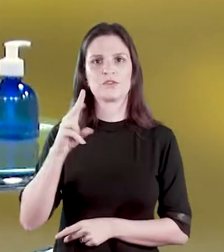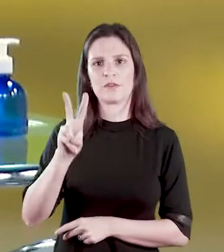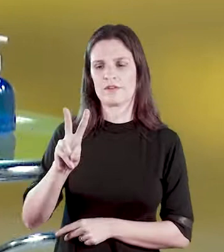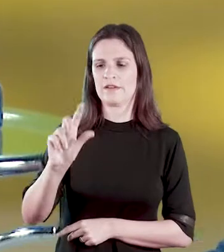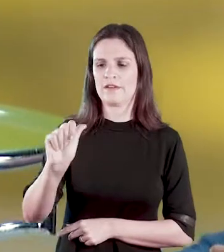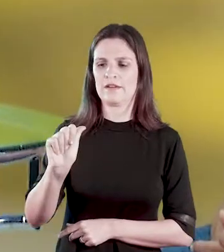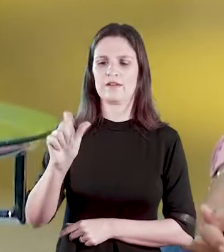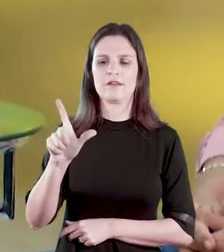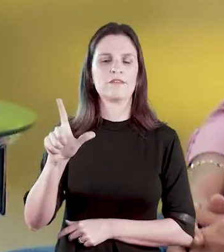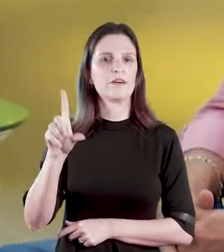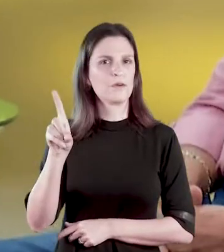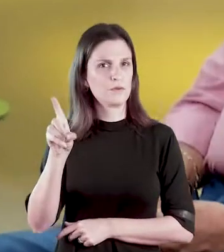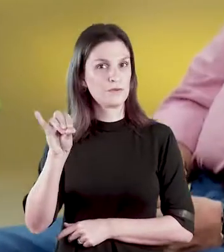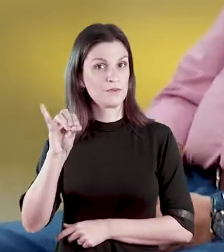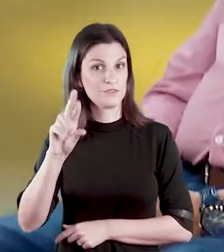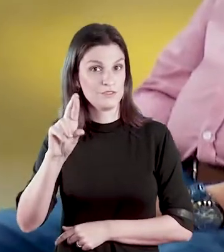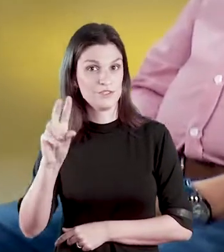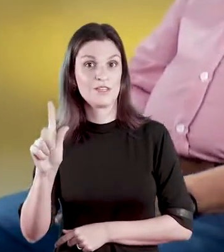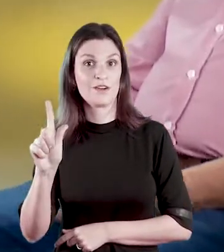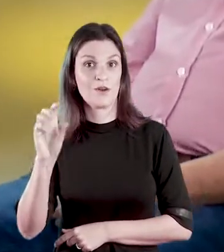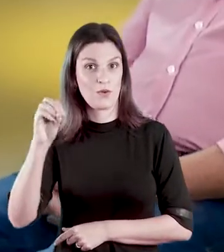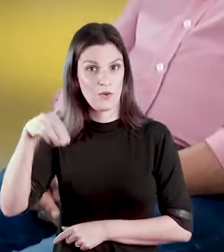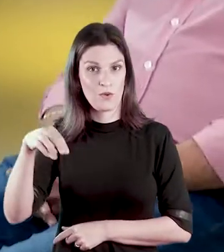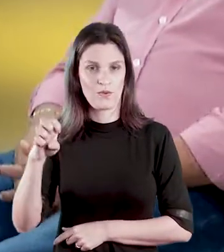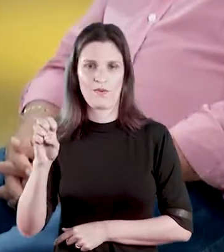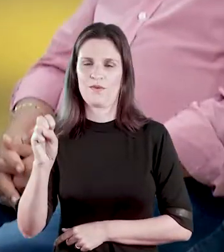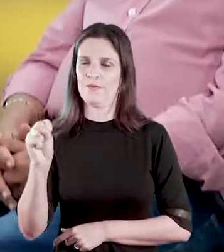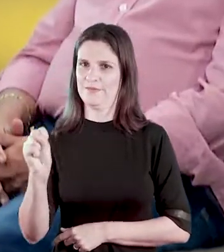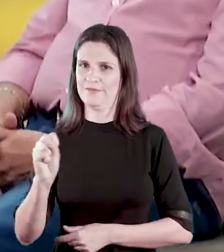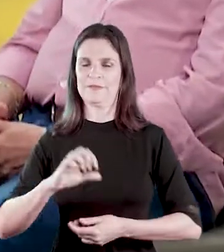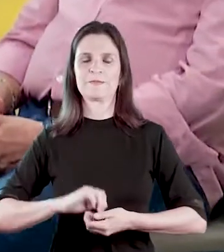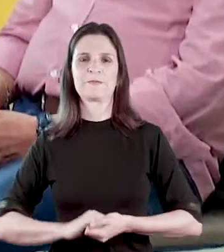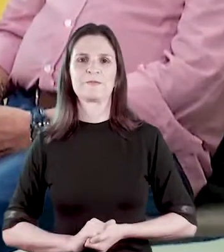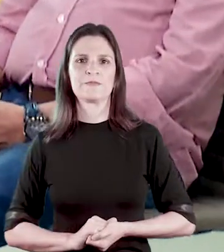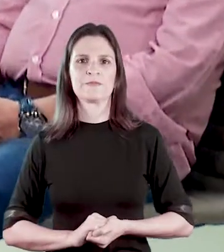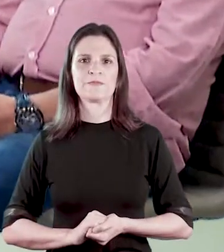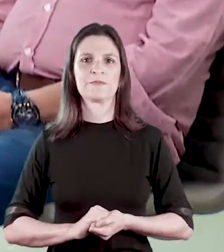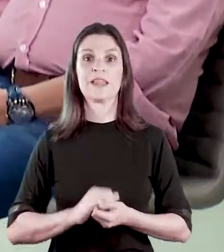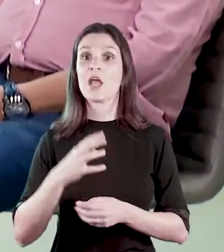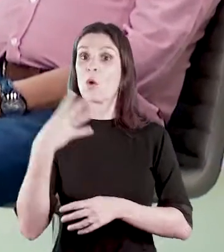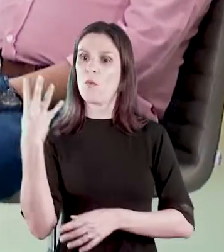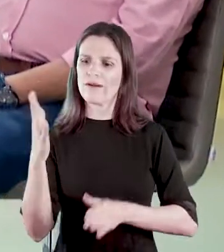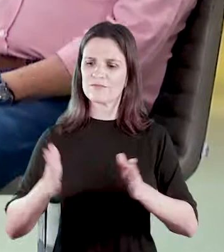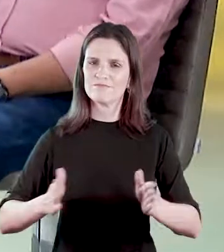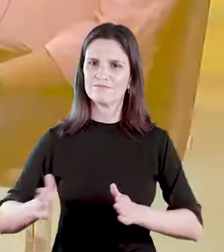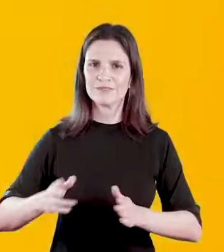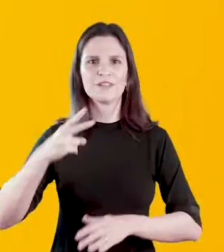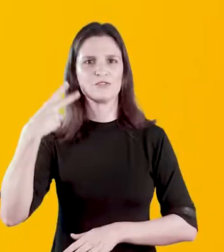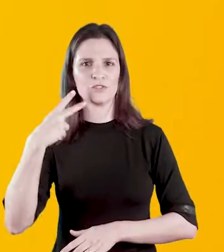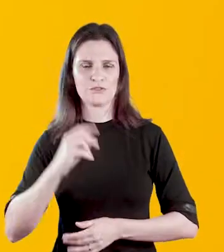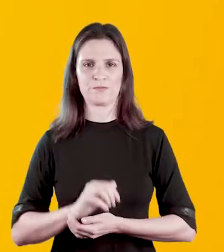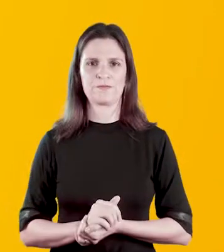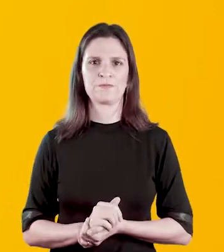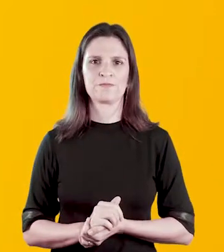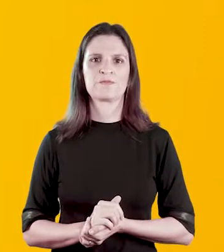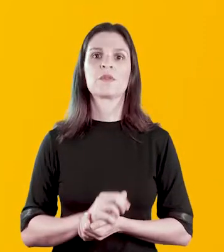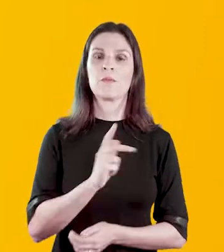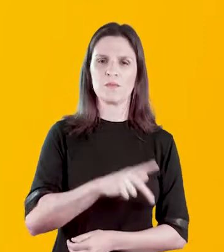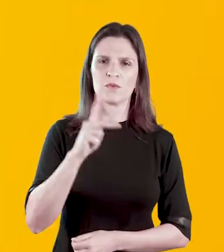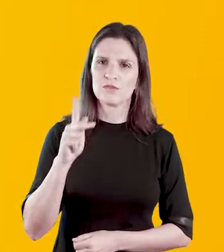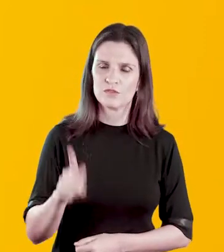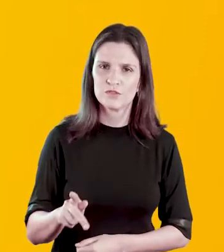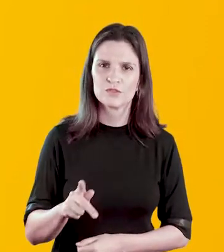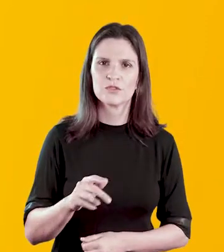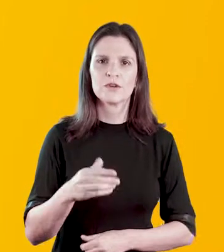hoje o vereador Valdir João Gomes o Valdir Gomes do PSB que está em seu quarto mandato Valdir Gomes é